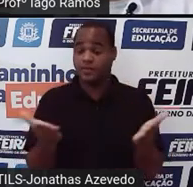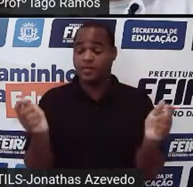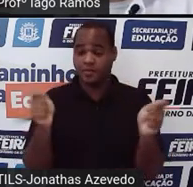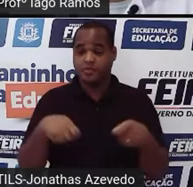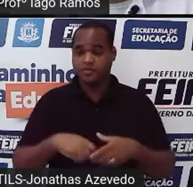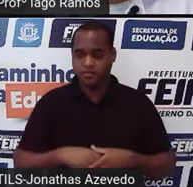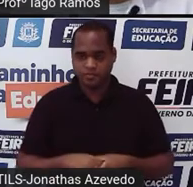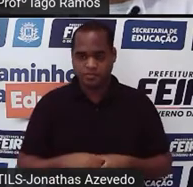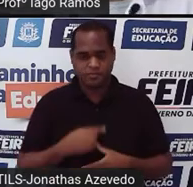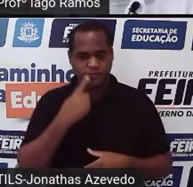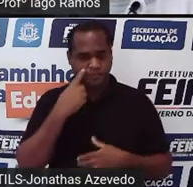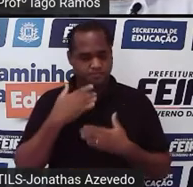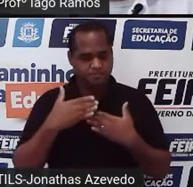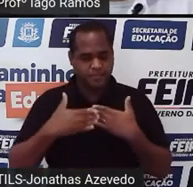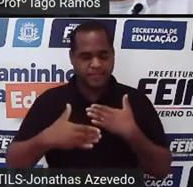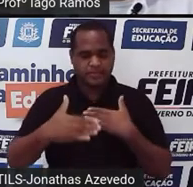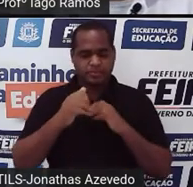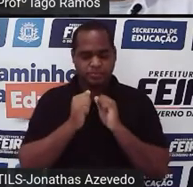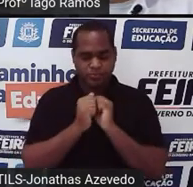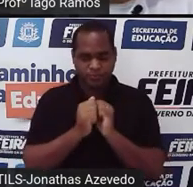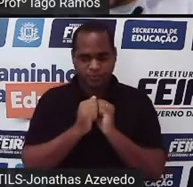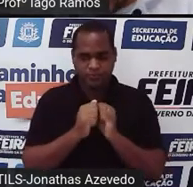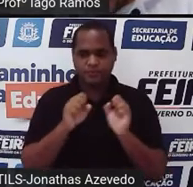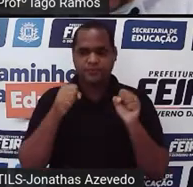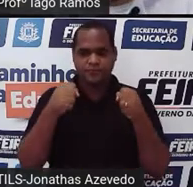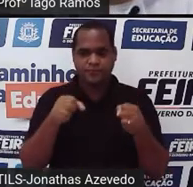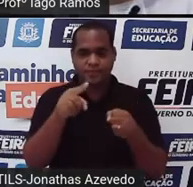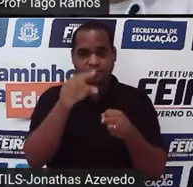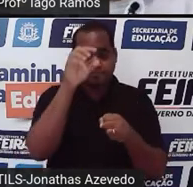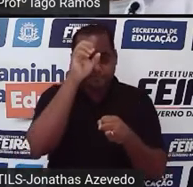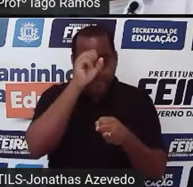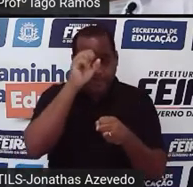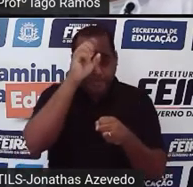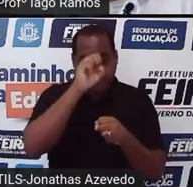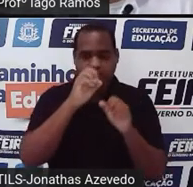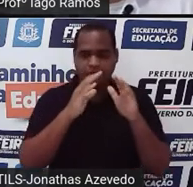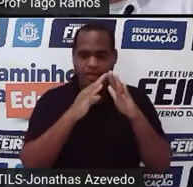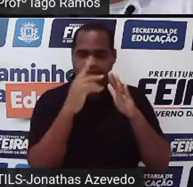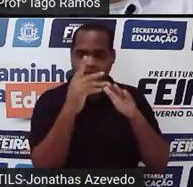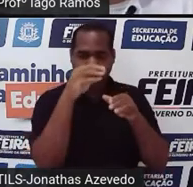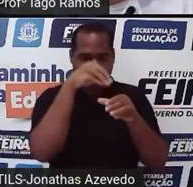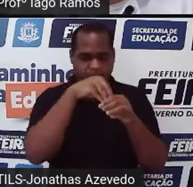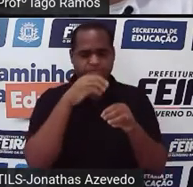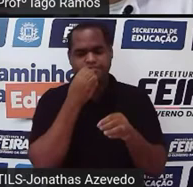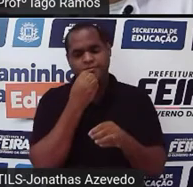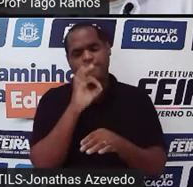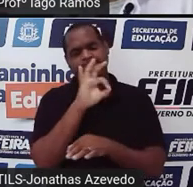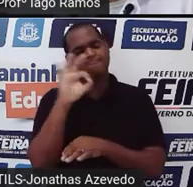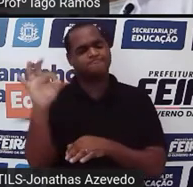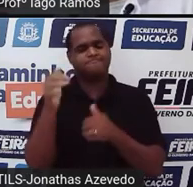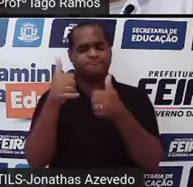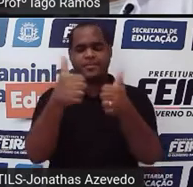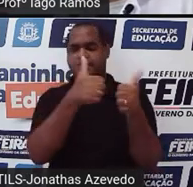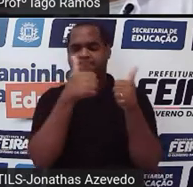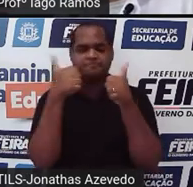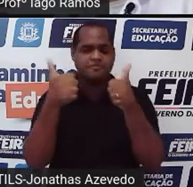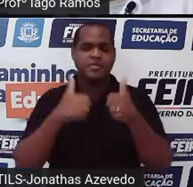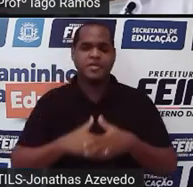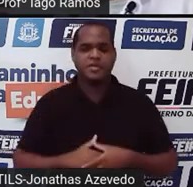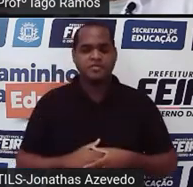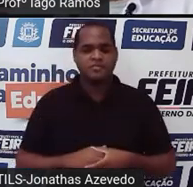então vamos lá vem comigo vamos juntos vamos aprender aí em casa vai ser muito bacana tá então